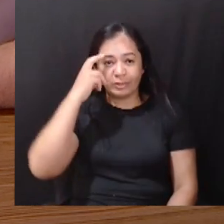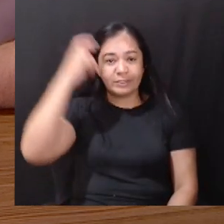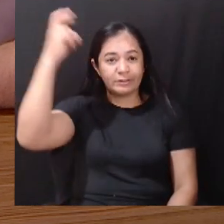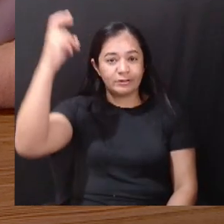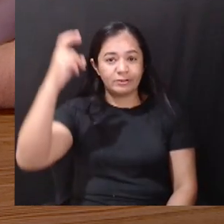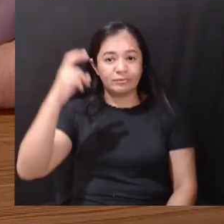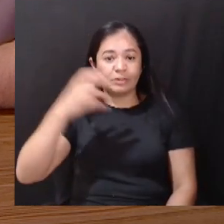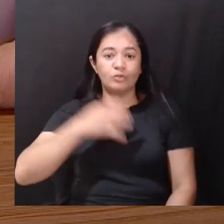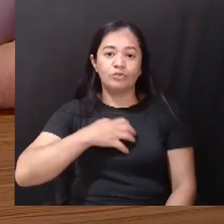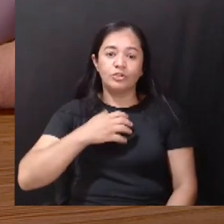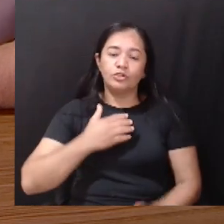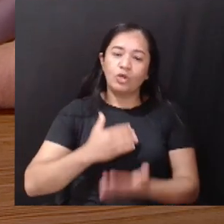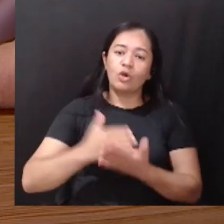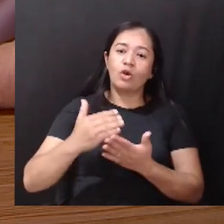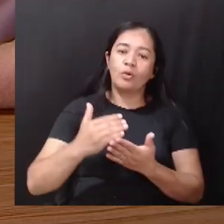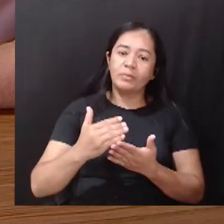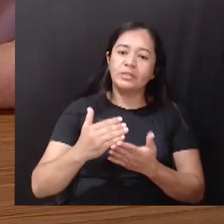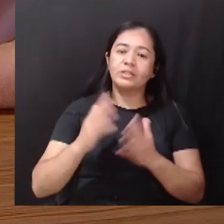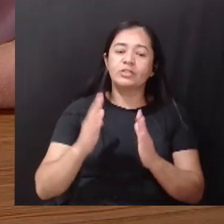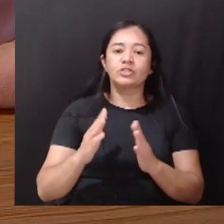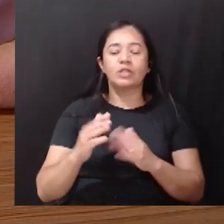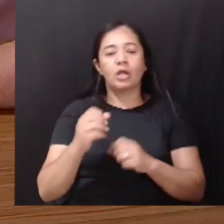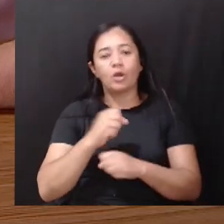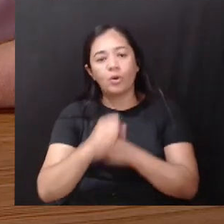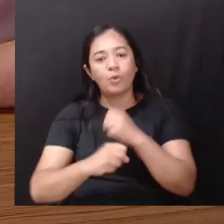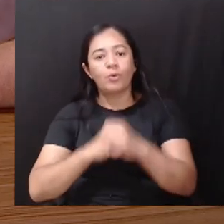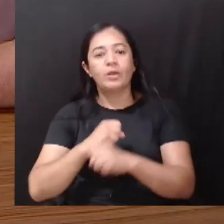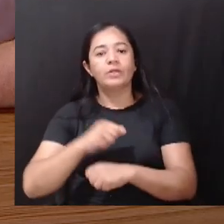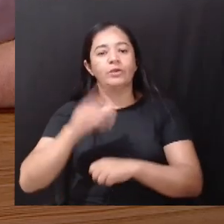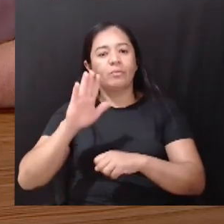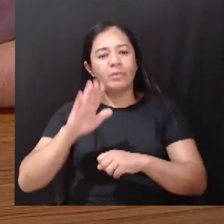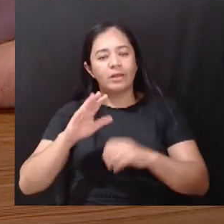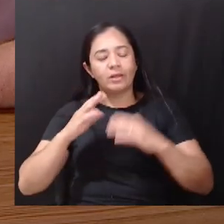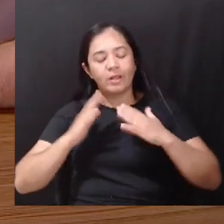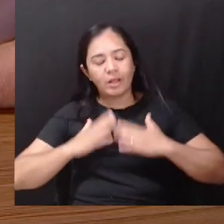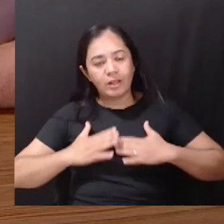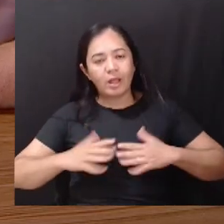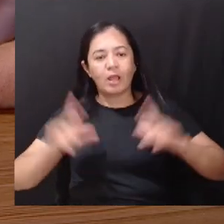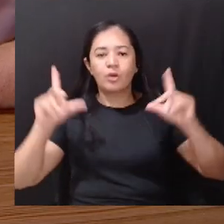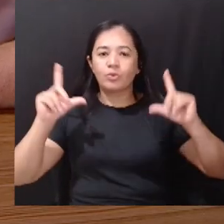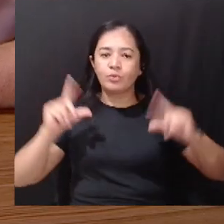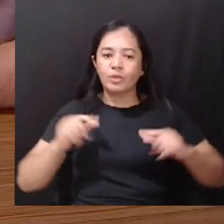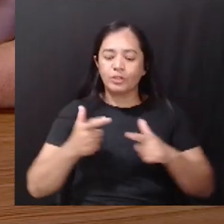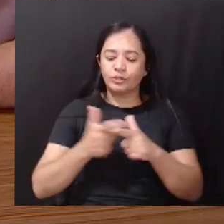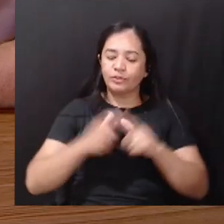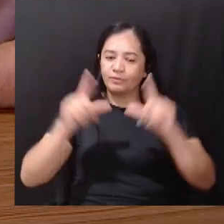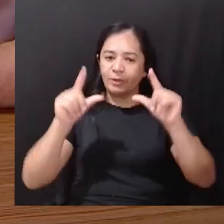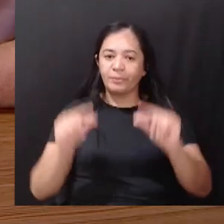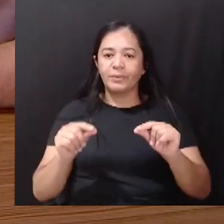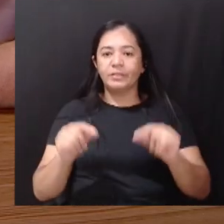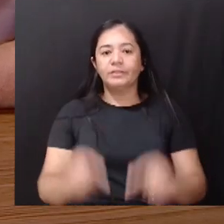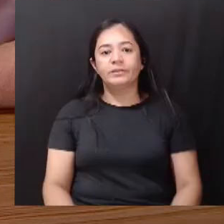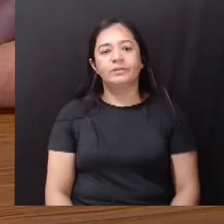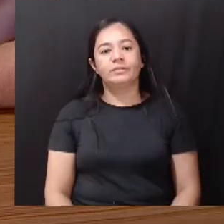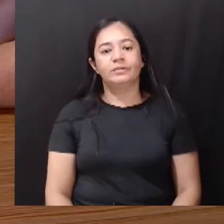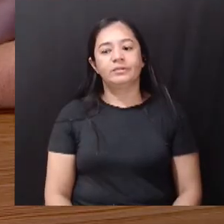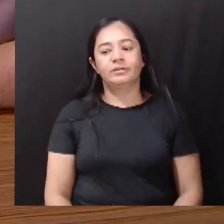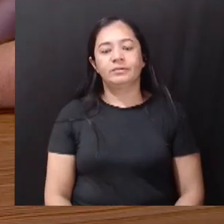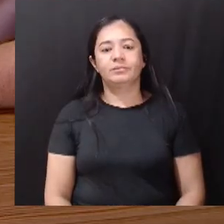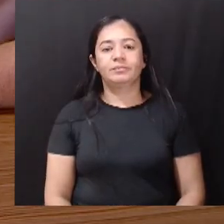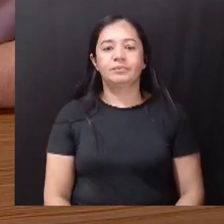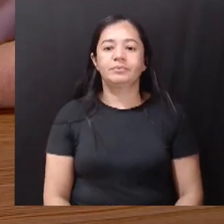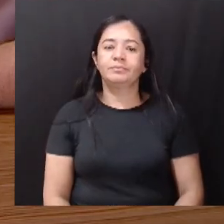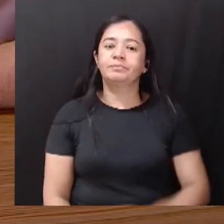forma de começar, como você falou, o próximo ano mais tranquilo, né, com menos dívidas, com mais uma tranquilidade financeira, né?